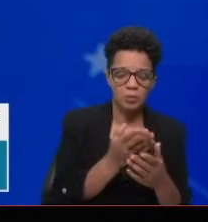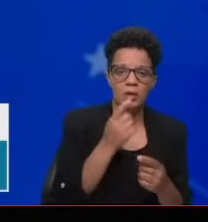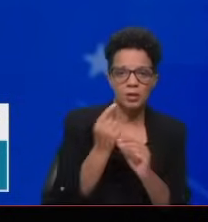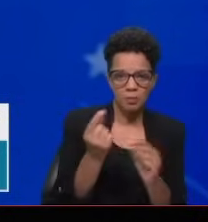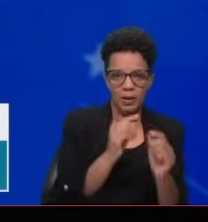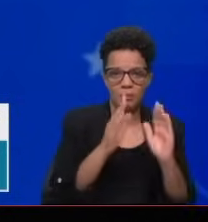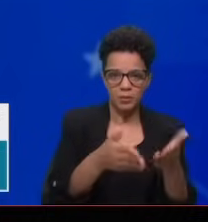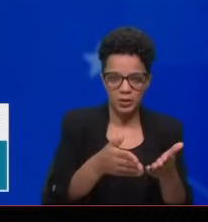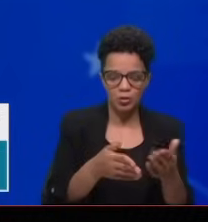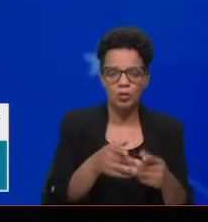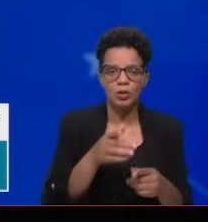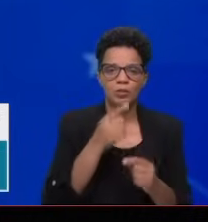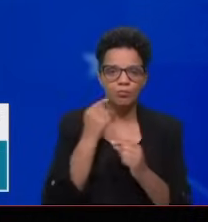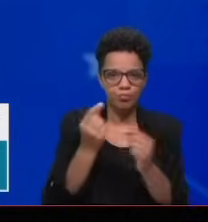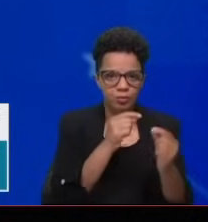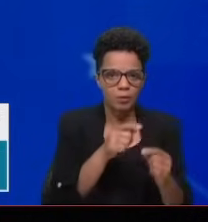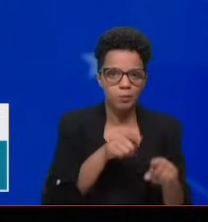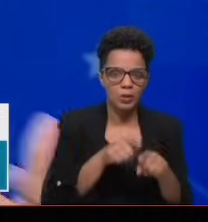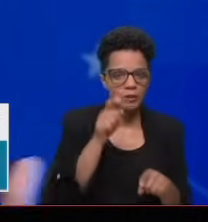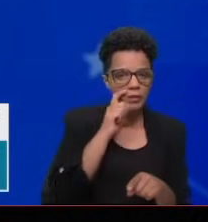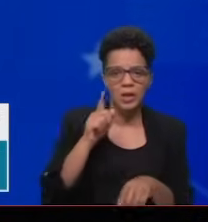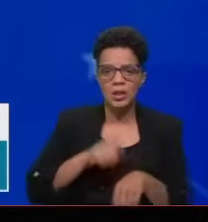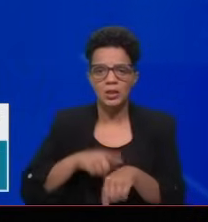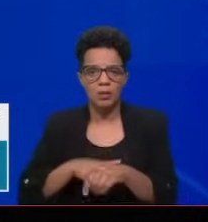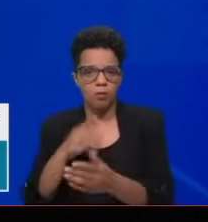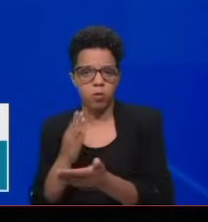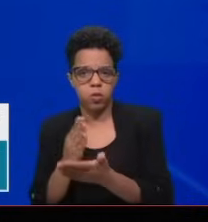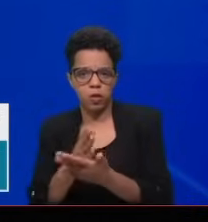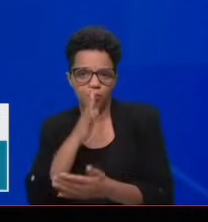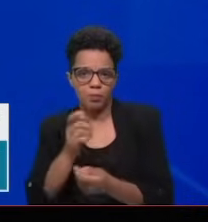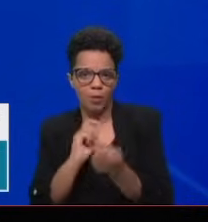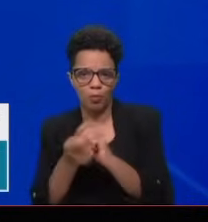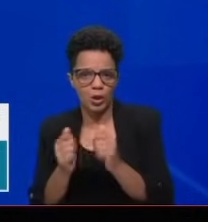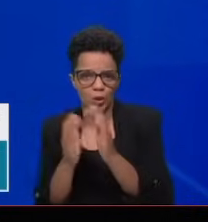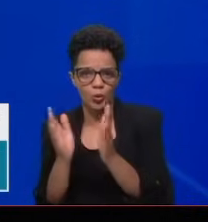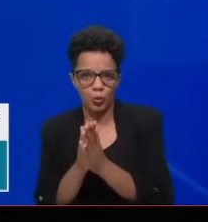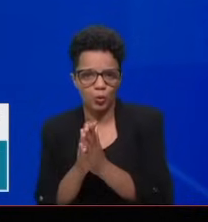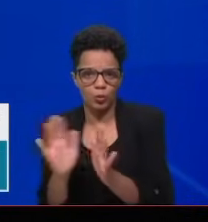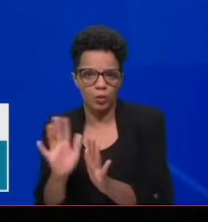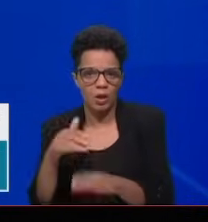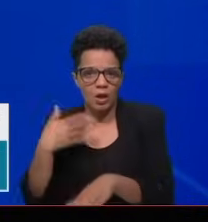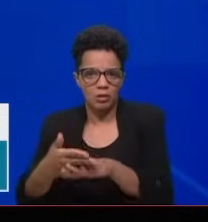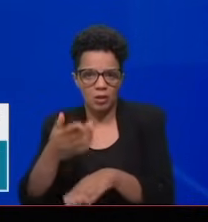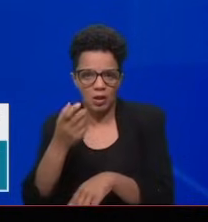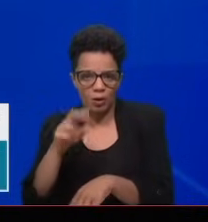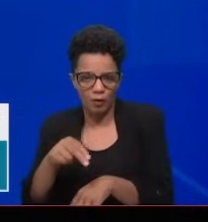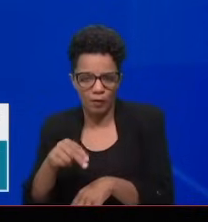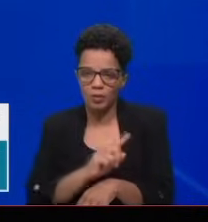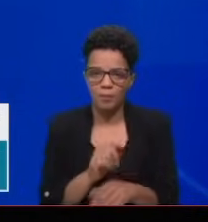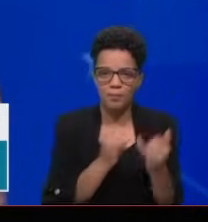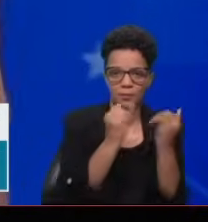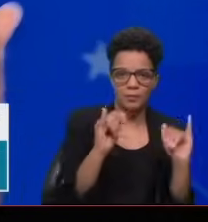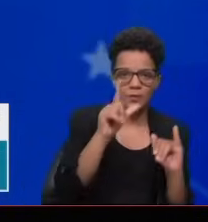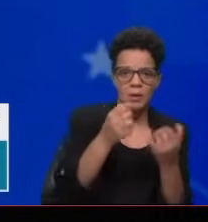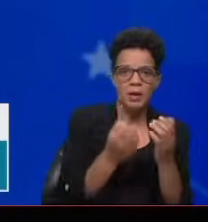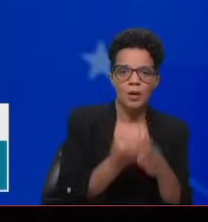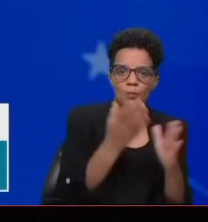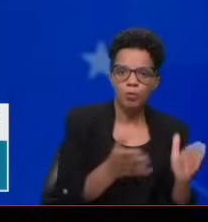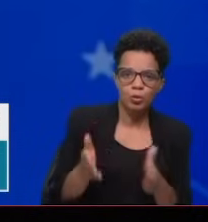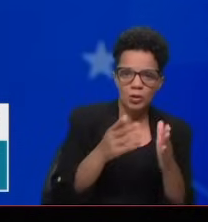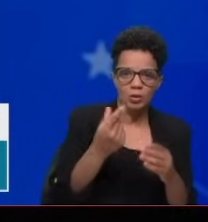discutir uma política de defesa e não vai haver tempo para mudar isso tudo sustentadamente até Novembro dependência até da produção e tem que haver